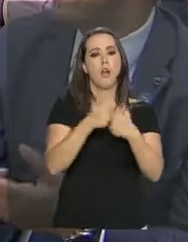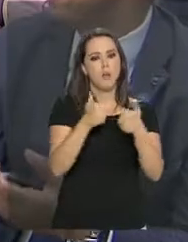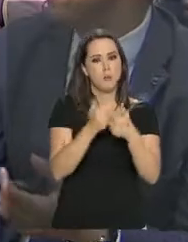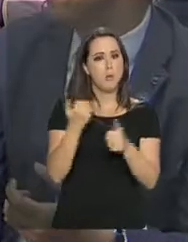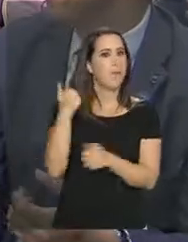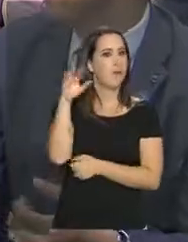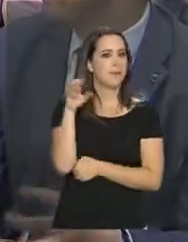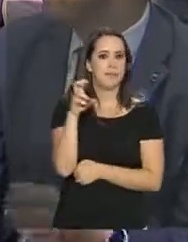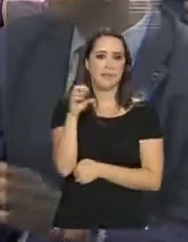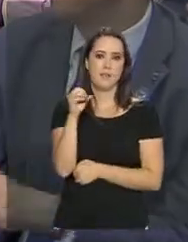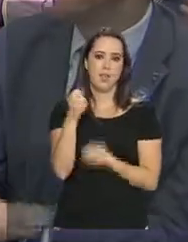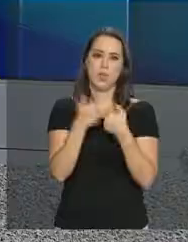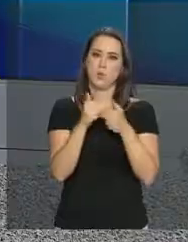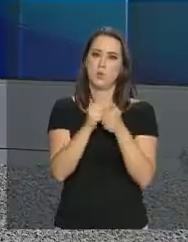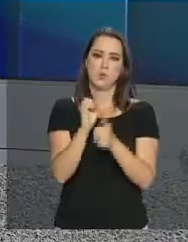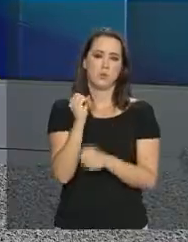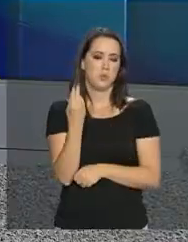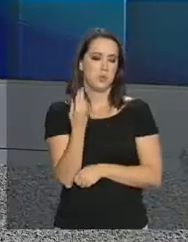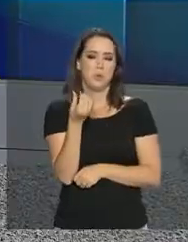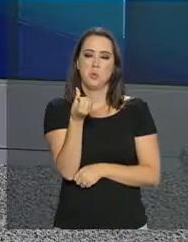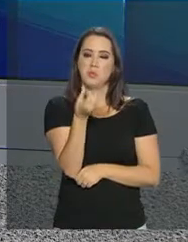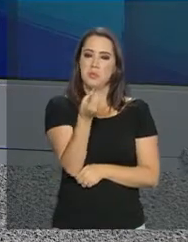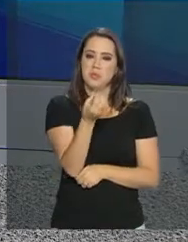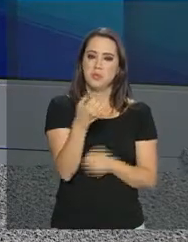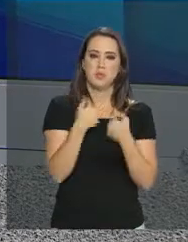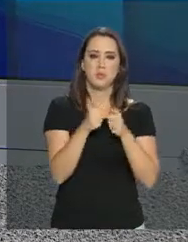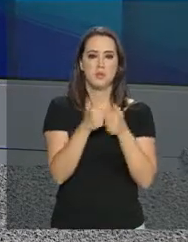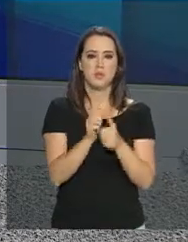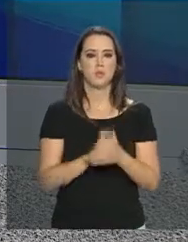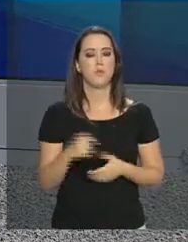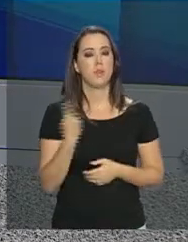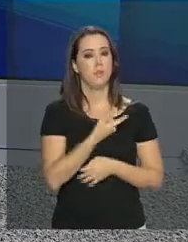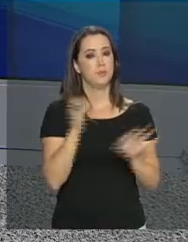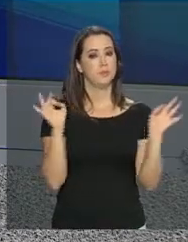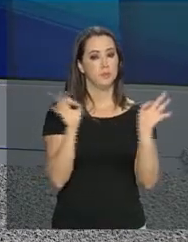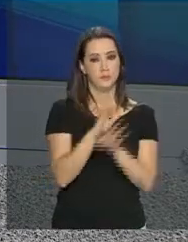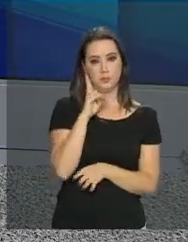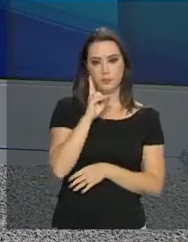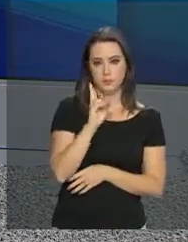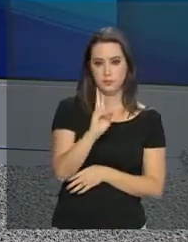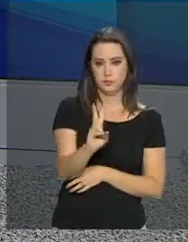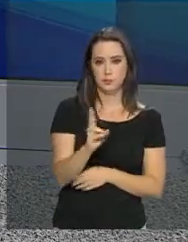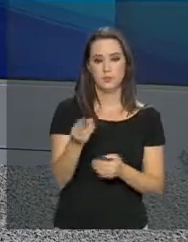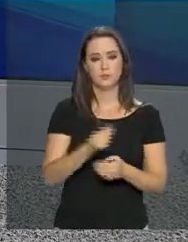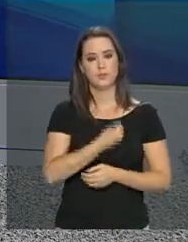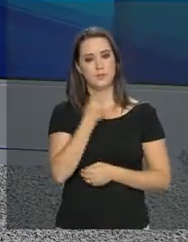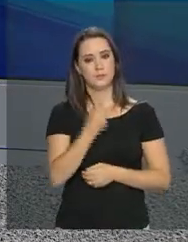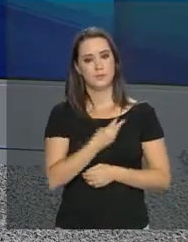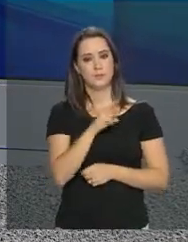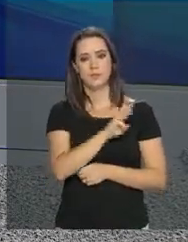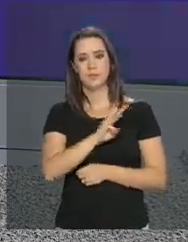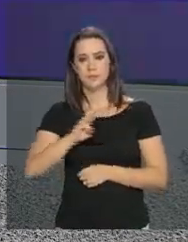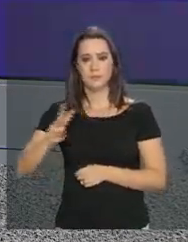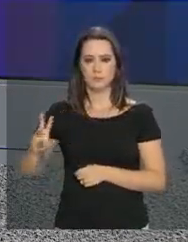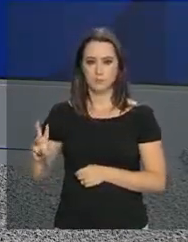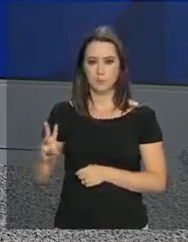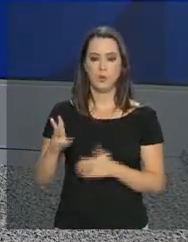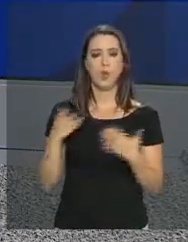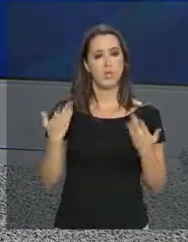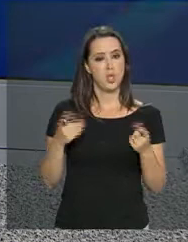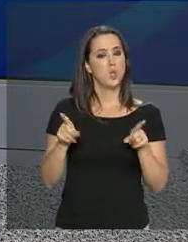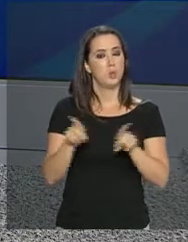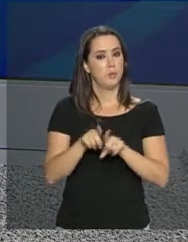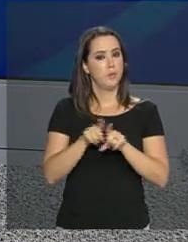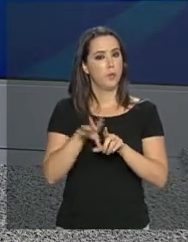nos 500 ou 600 nós ficamos por aqui você acompanha a nossa programação ao vivo pelo site da nbr e